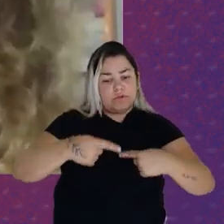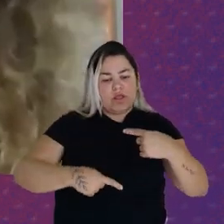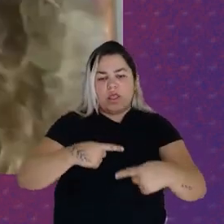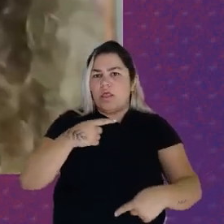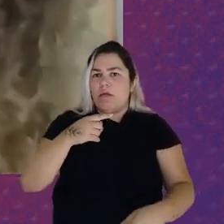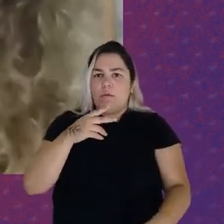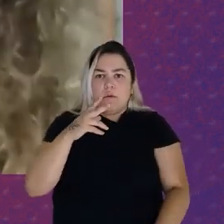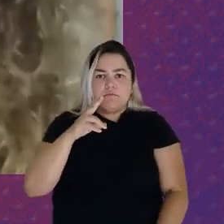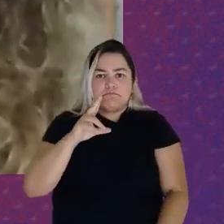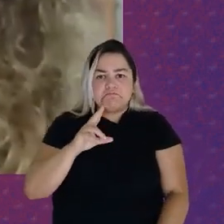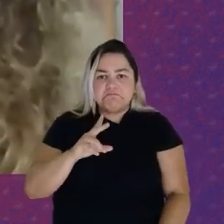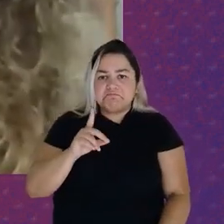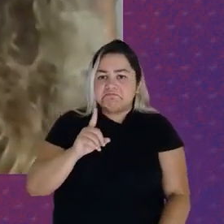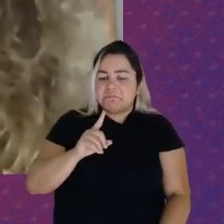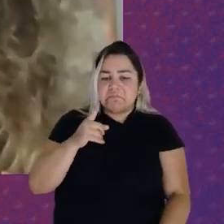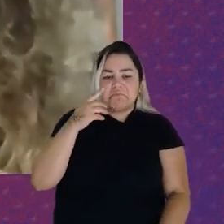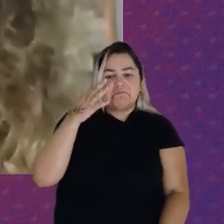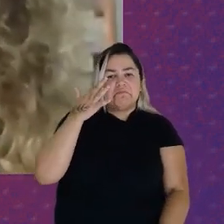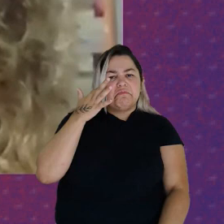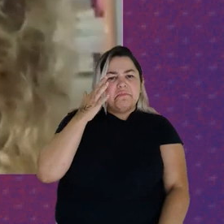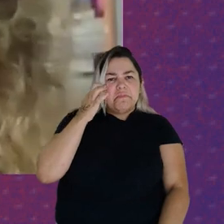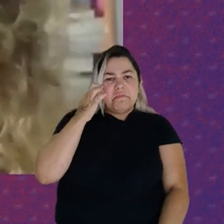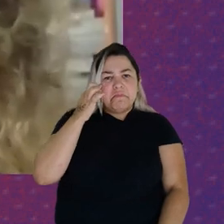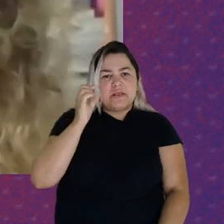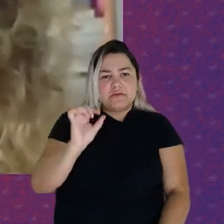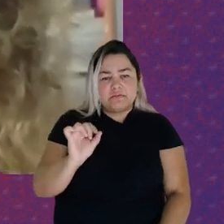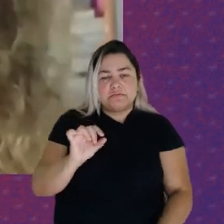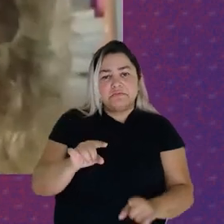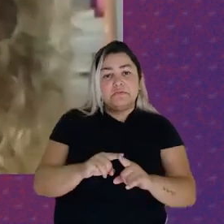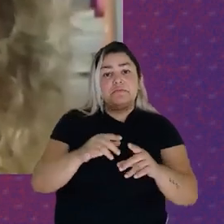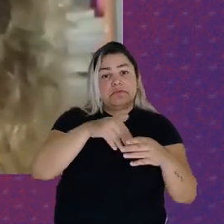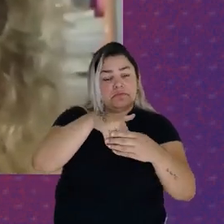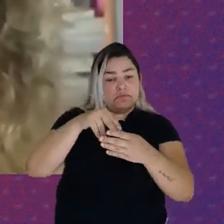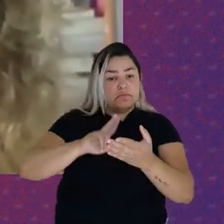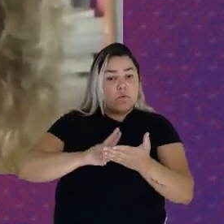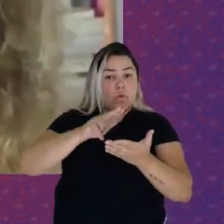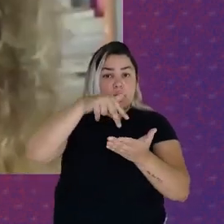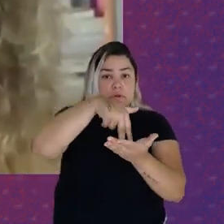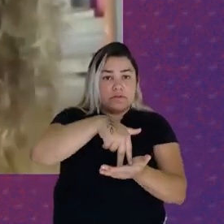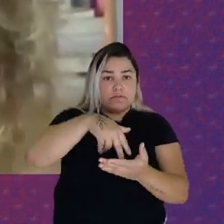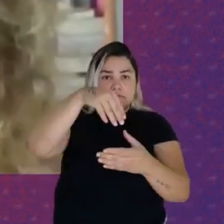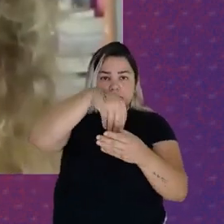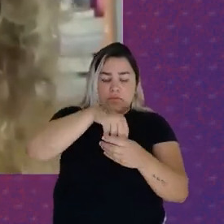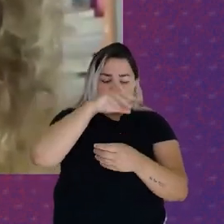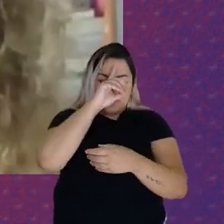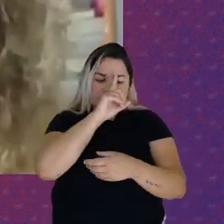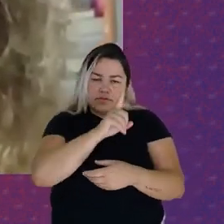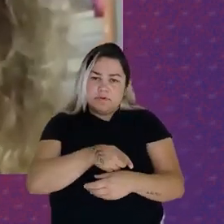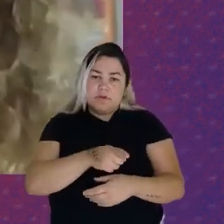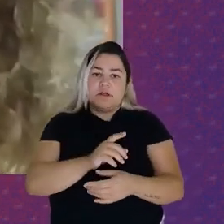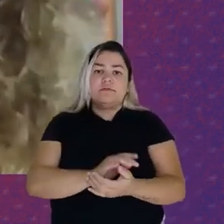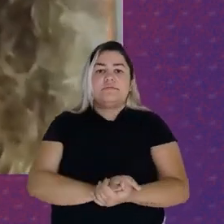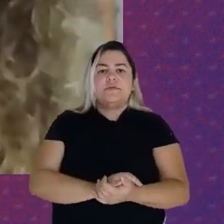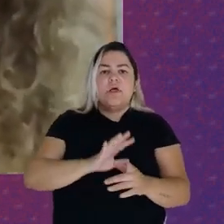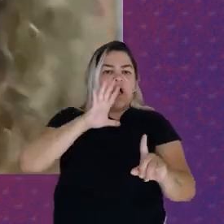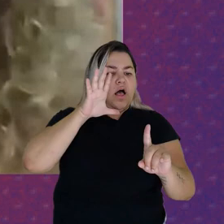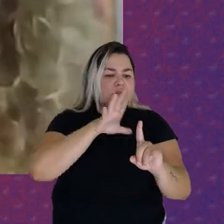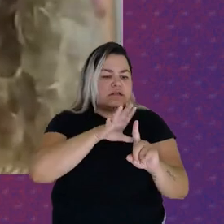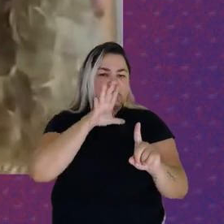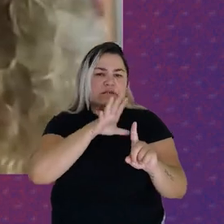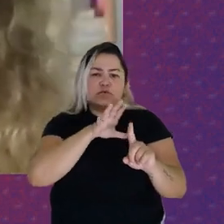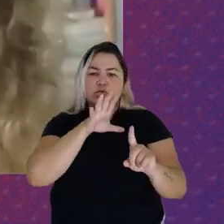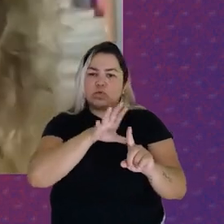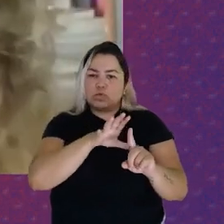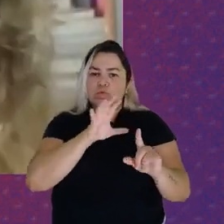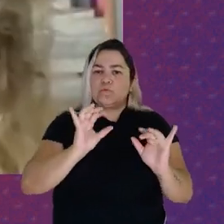que muito mais difícil do que ganhar a eleição seria me manter dentro do mandato diante de tamanhos ataques que eu sofro todos